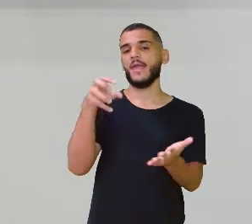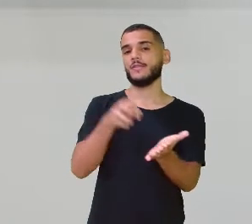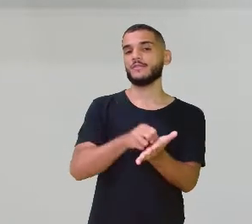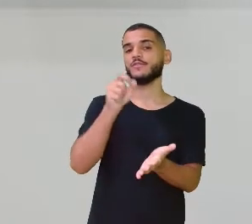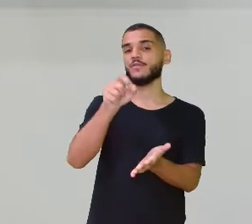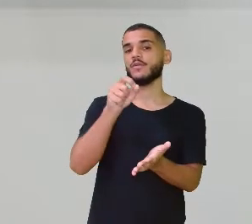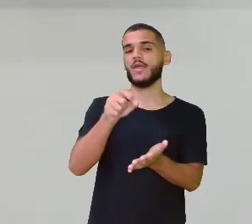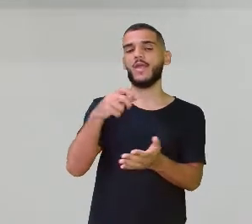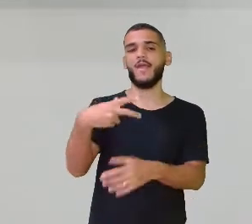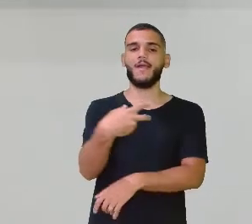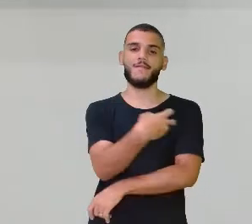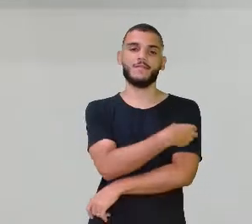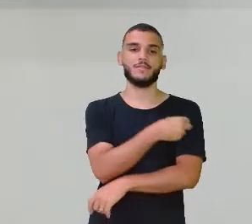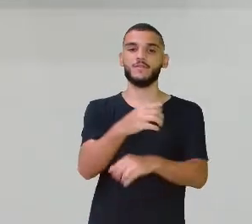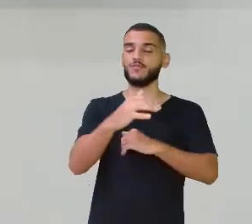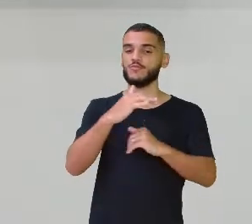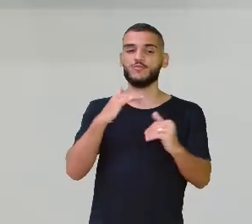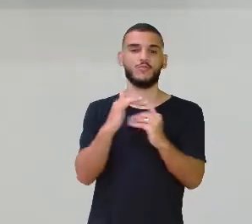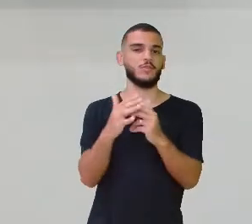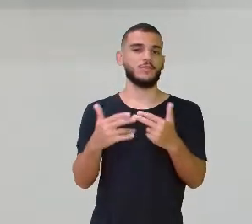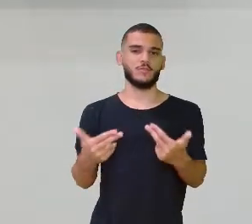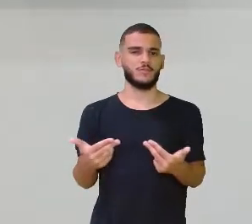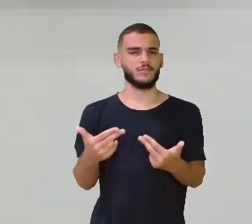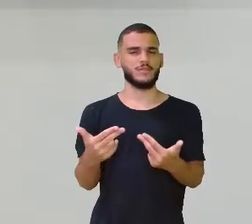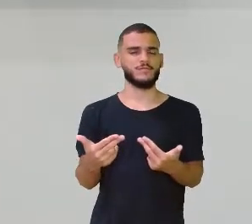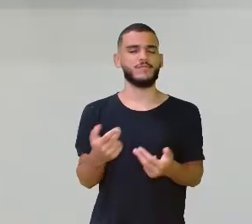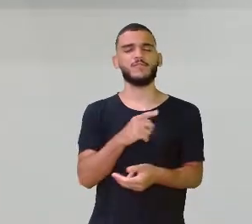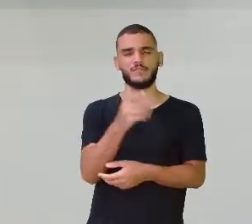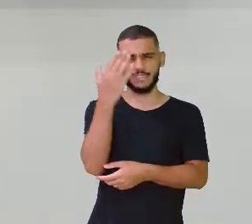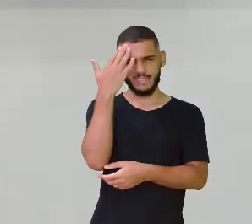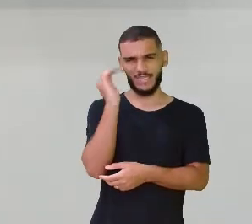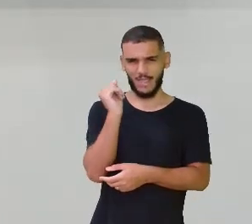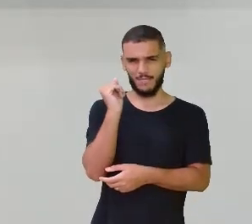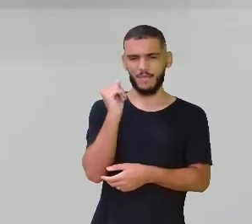suas vacinas. Estão em dia suas vacinas? Tem que estar